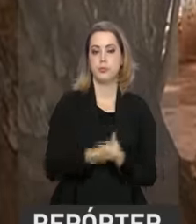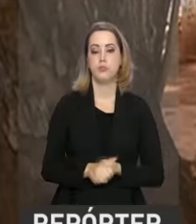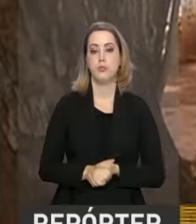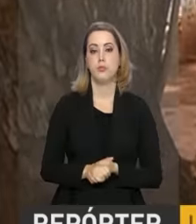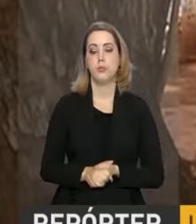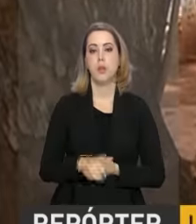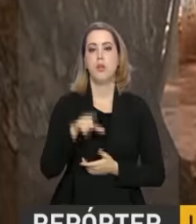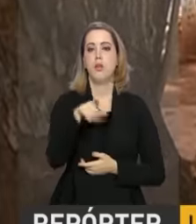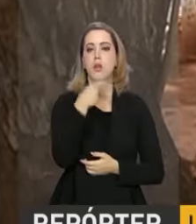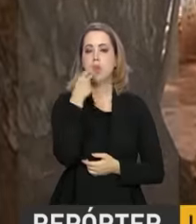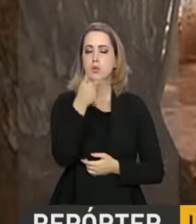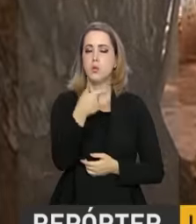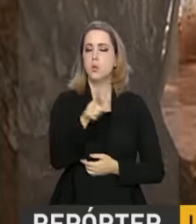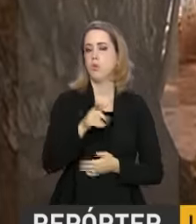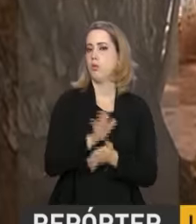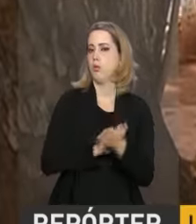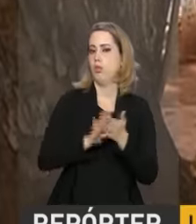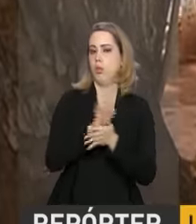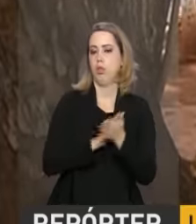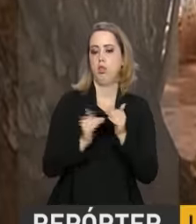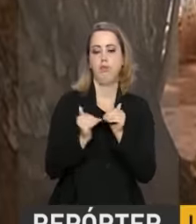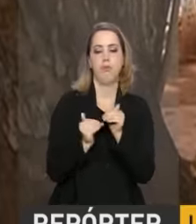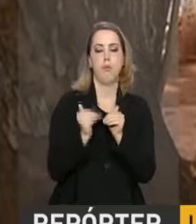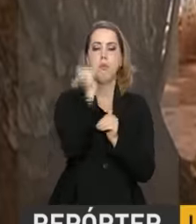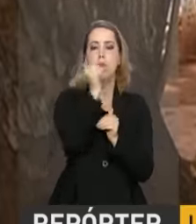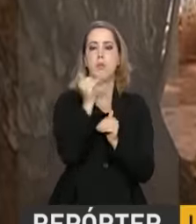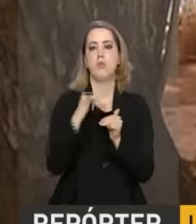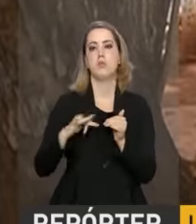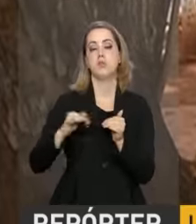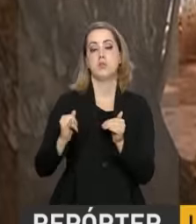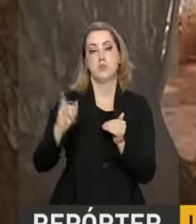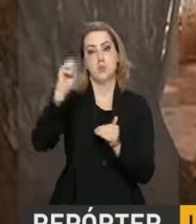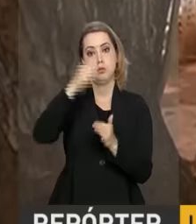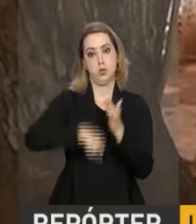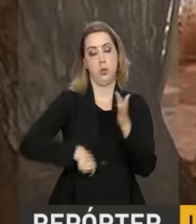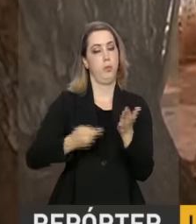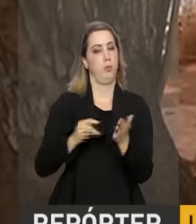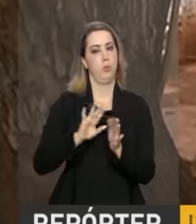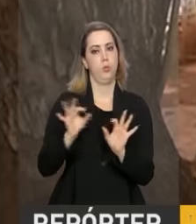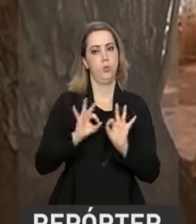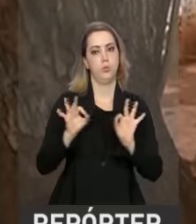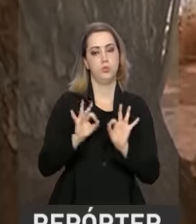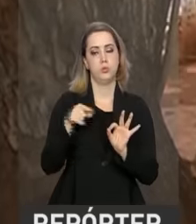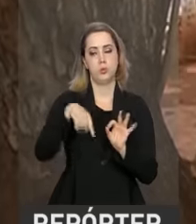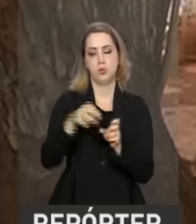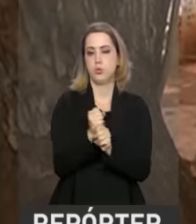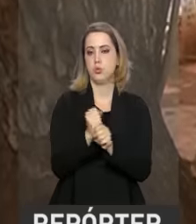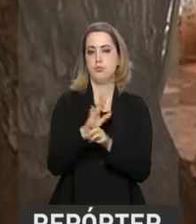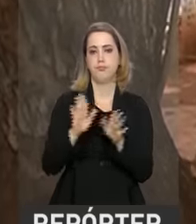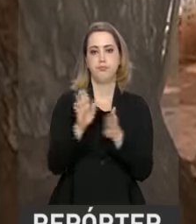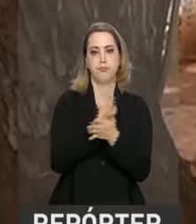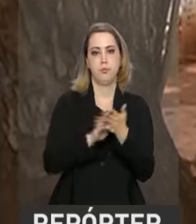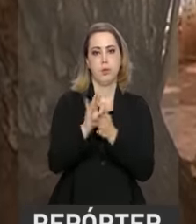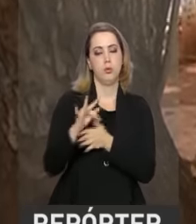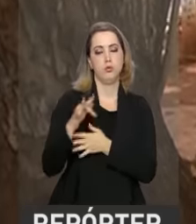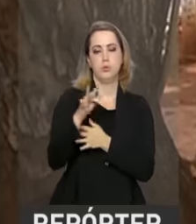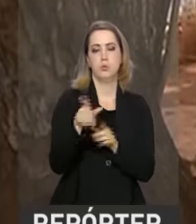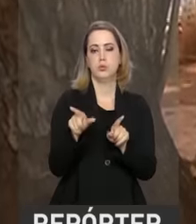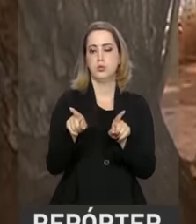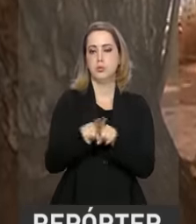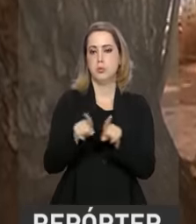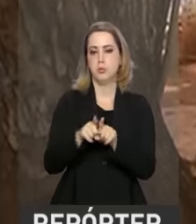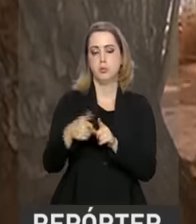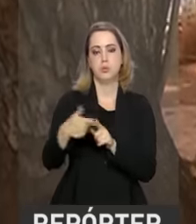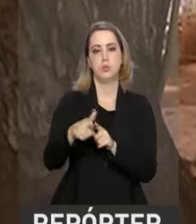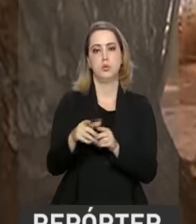aumento de impostos não está nas previsões do governo nem para este, nem para o próximo ano. A arrecadação deve aumentar com